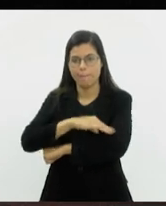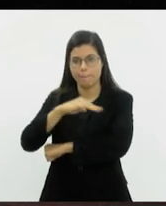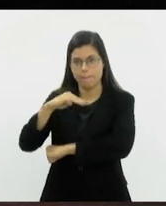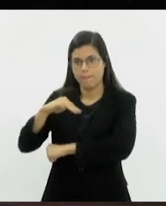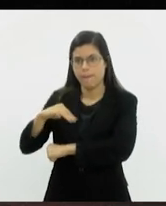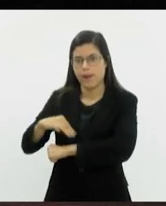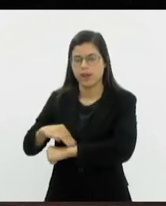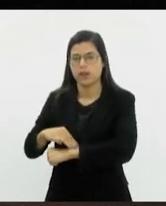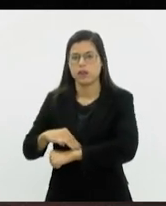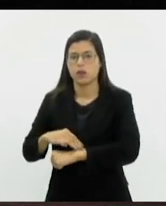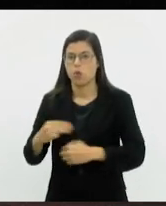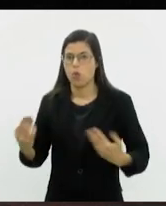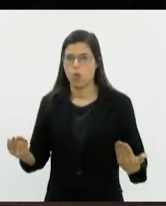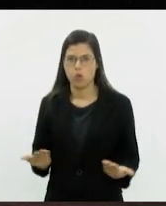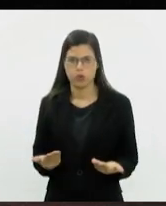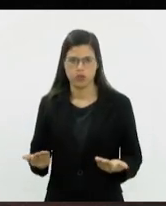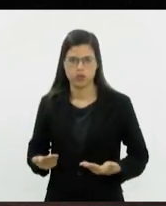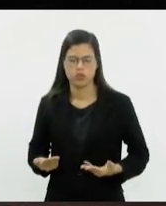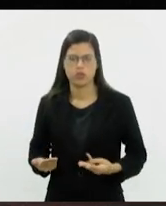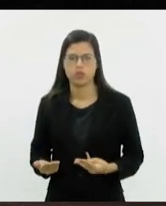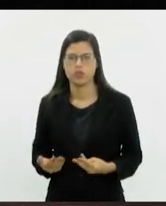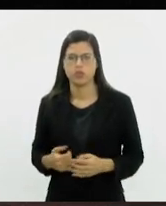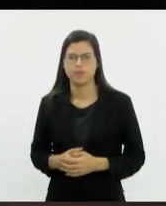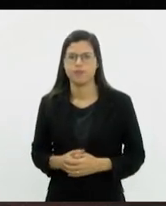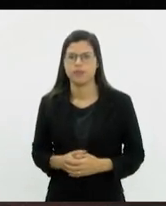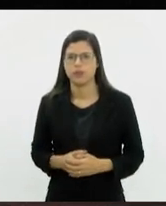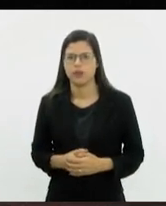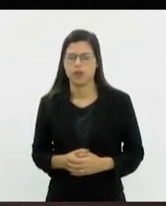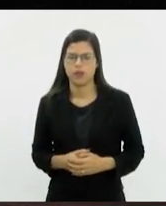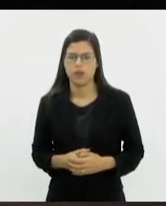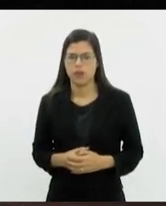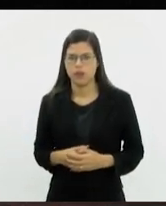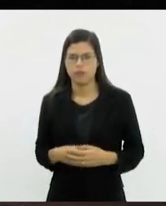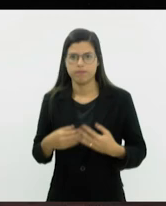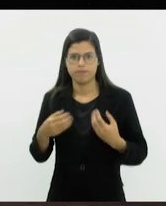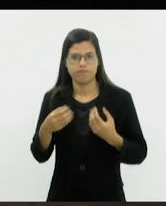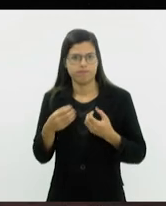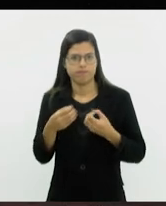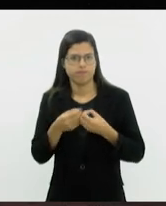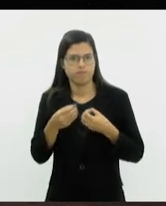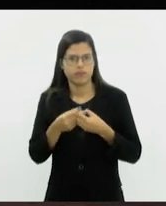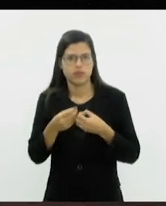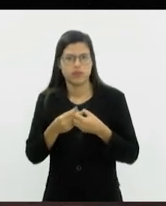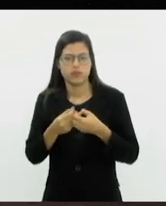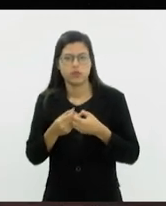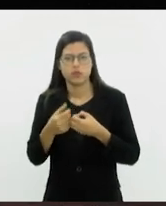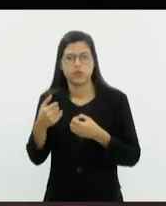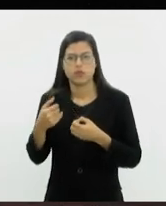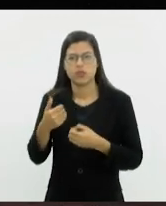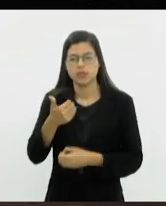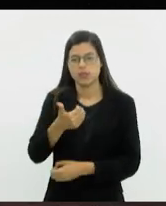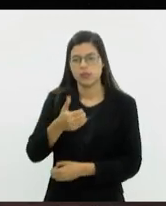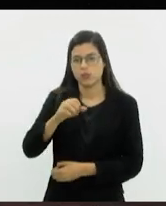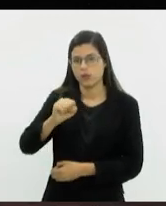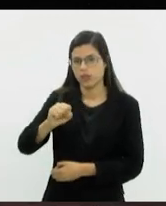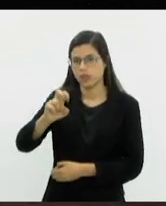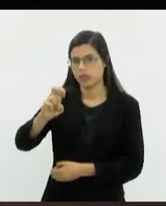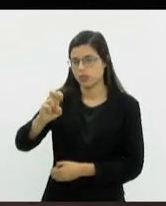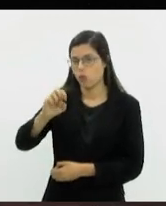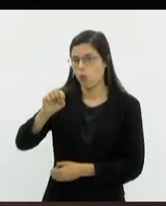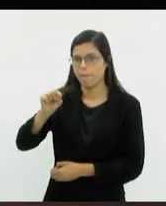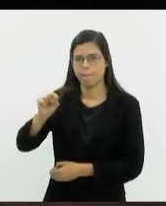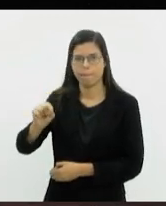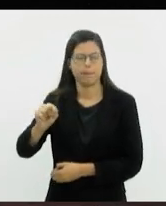hoje, já muito perto de alcançar 185 mil eleitores,